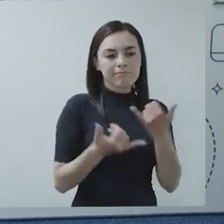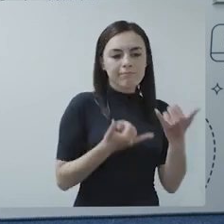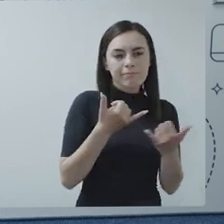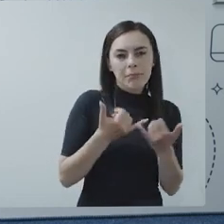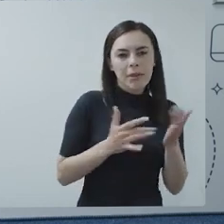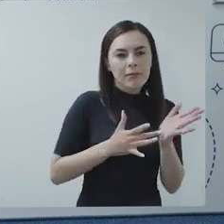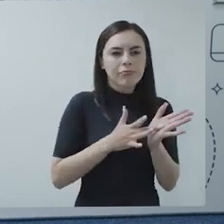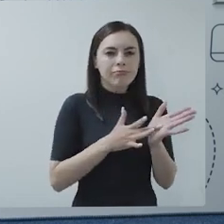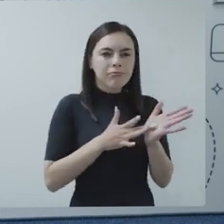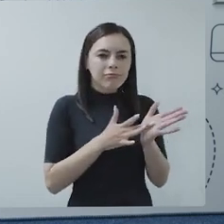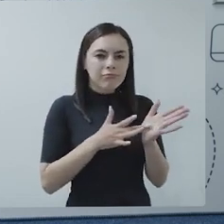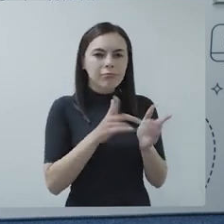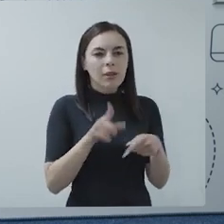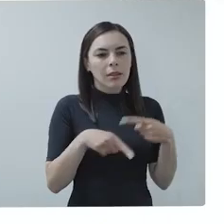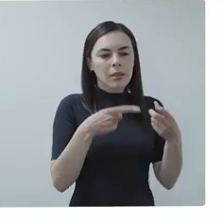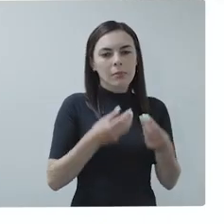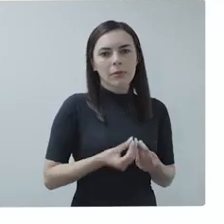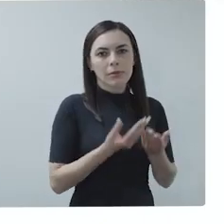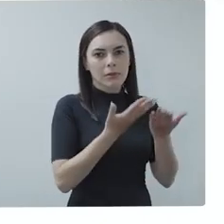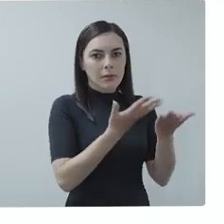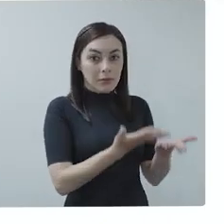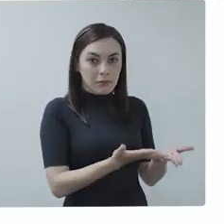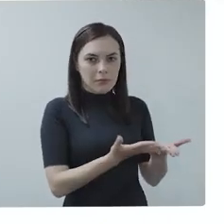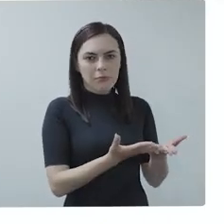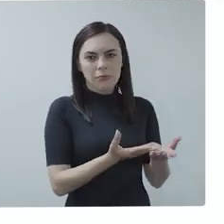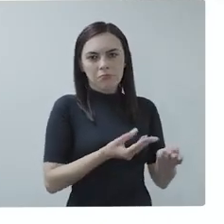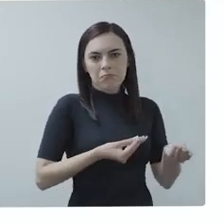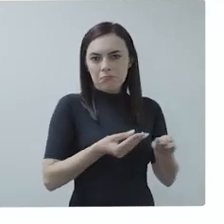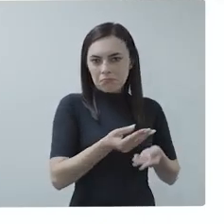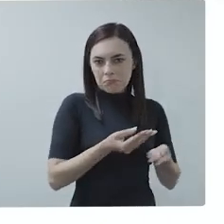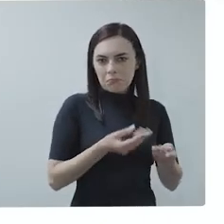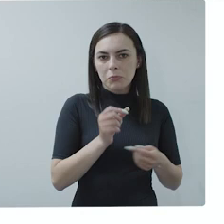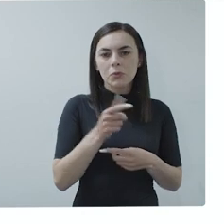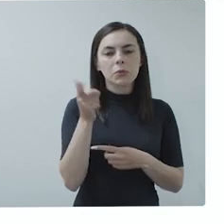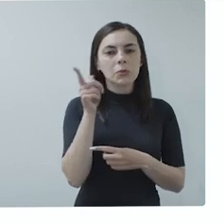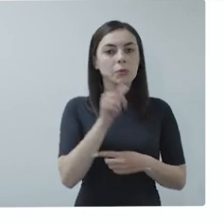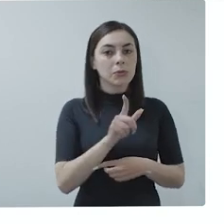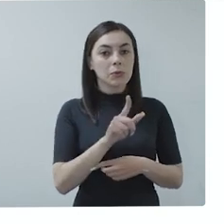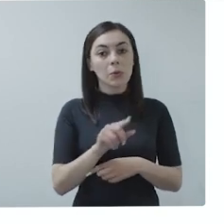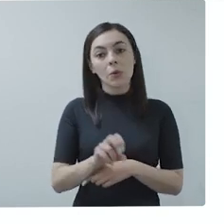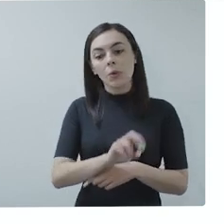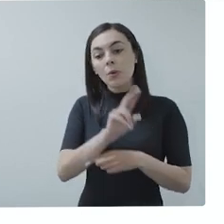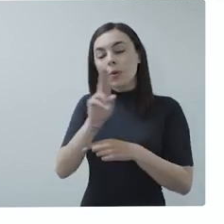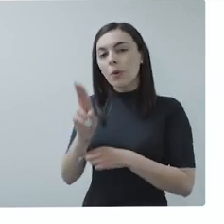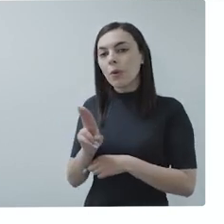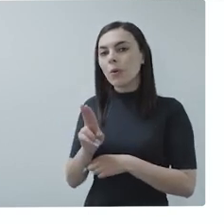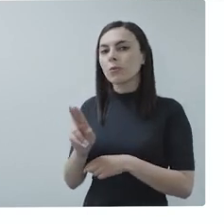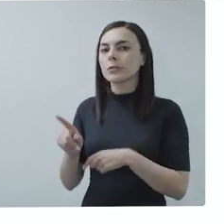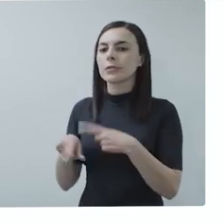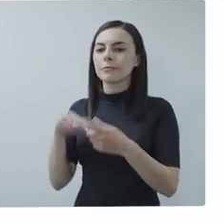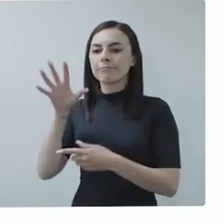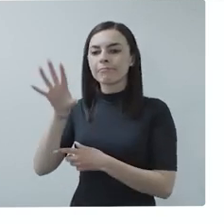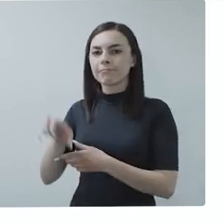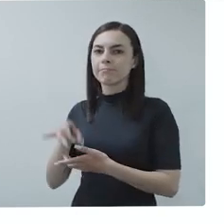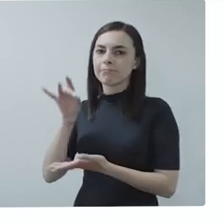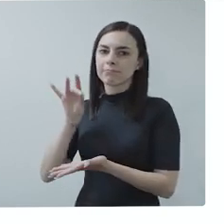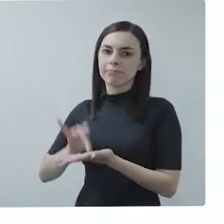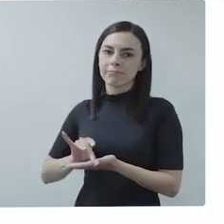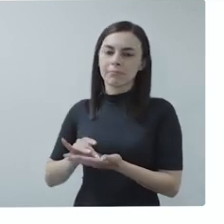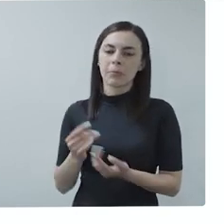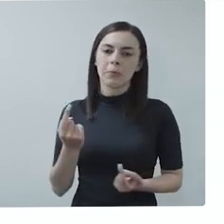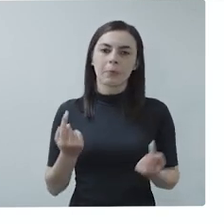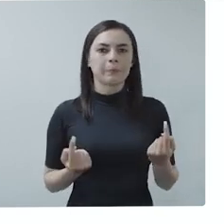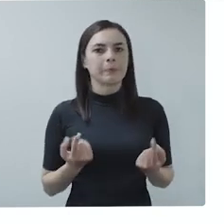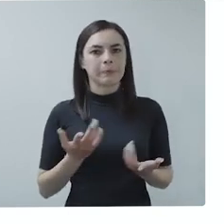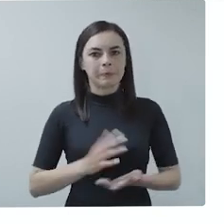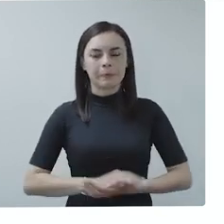jogar valendo que cada um vai ficar com as bolinhas que conseguiu tirar de dentro do triângulo, ou depois você devolve para o colega